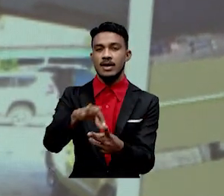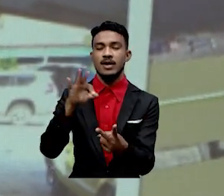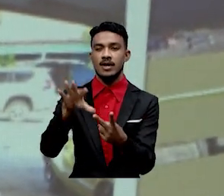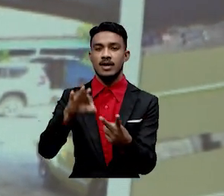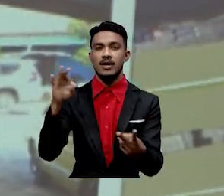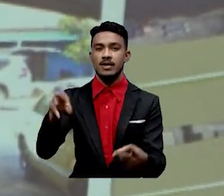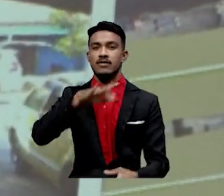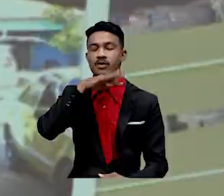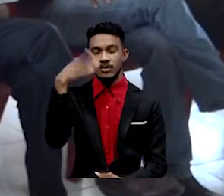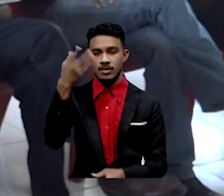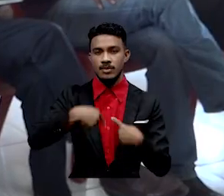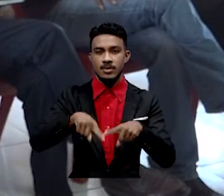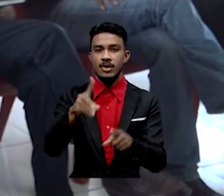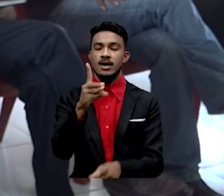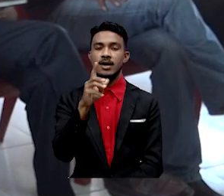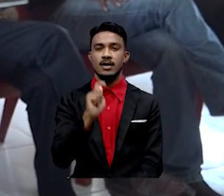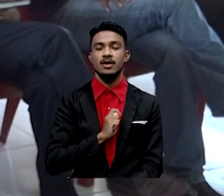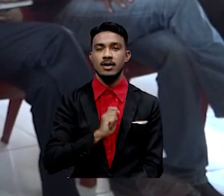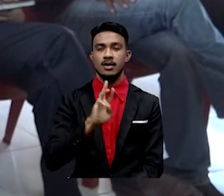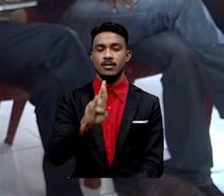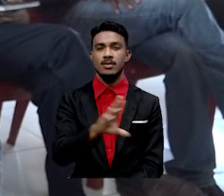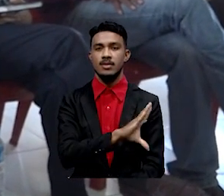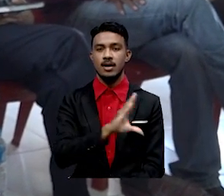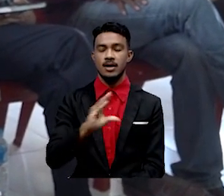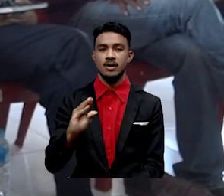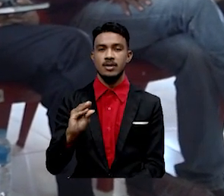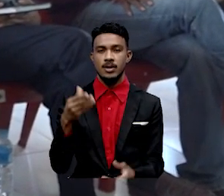batibar, inclui halo tratamento e a atero controlo.